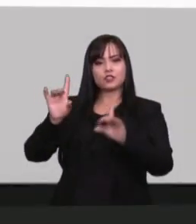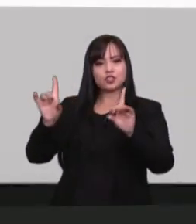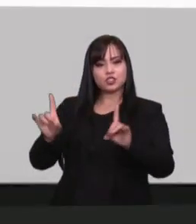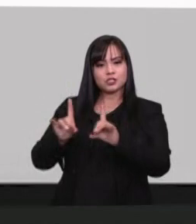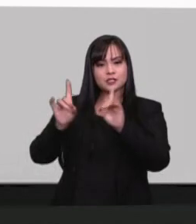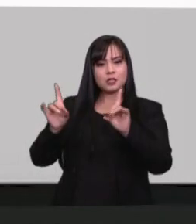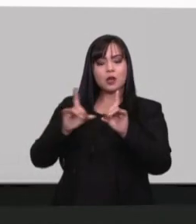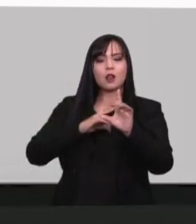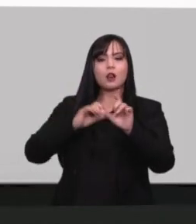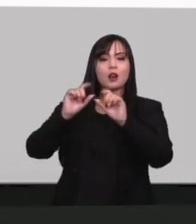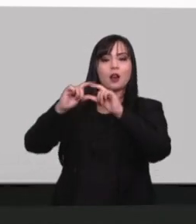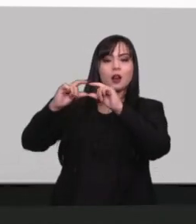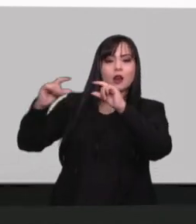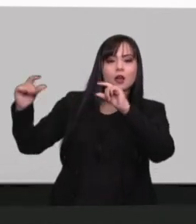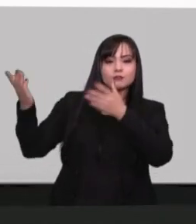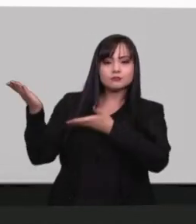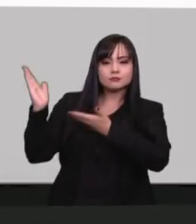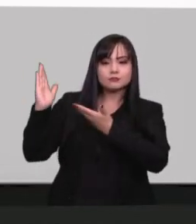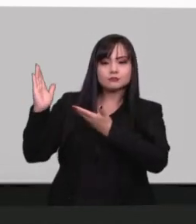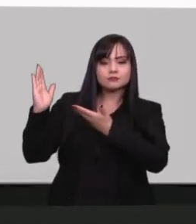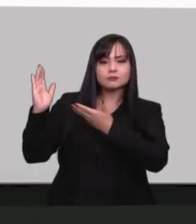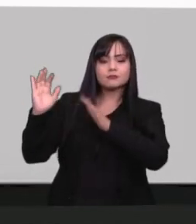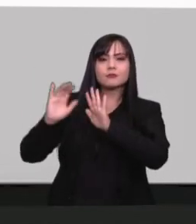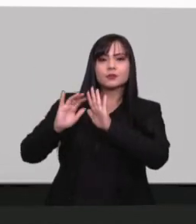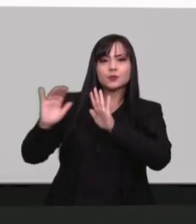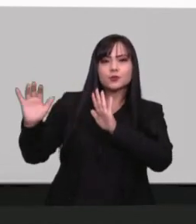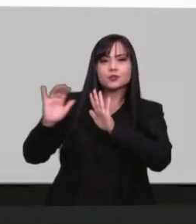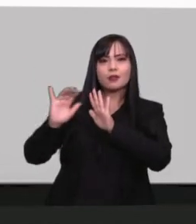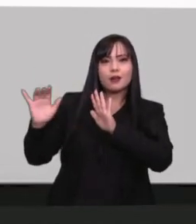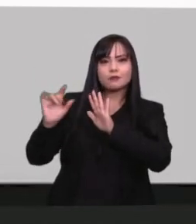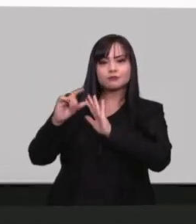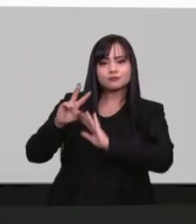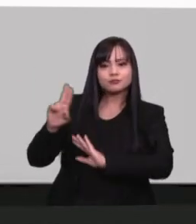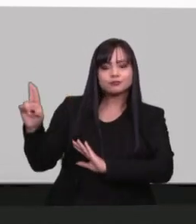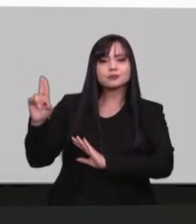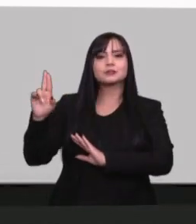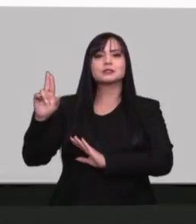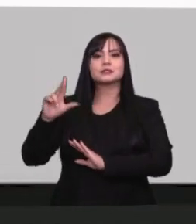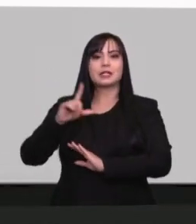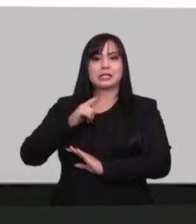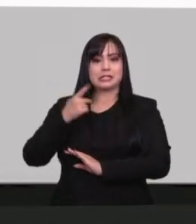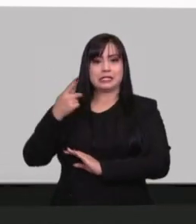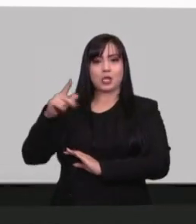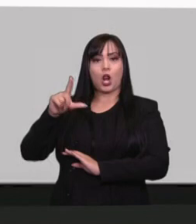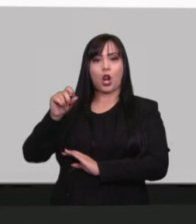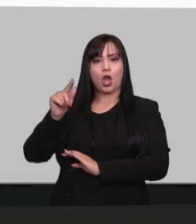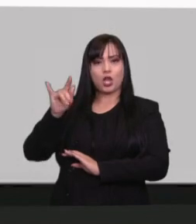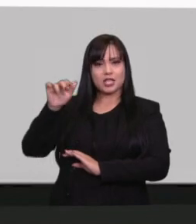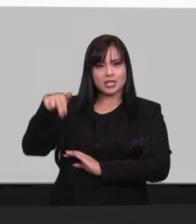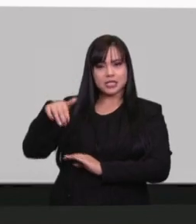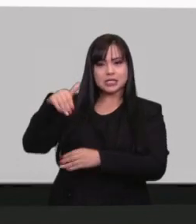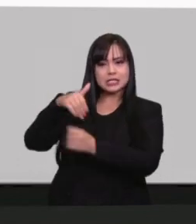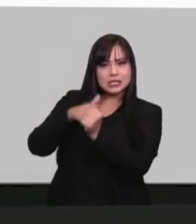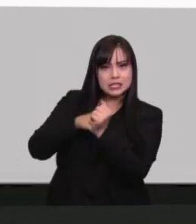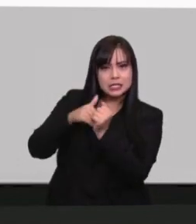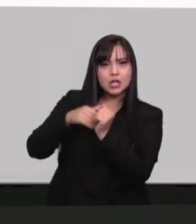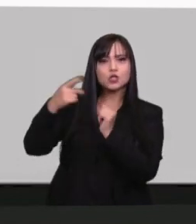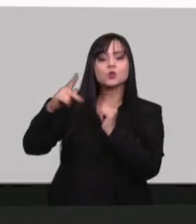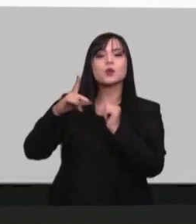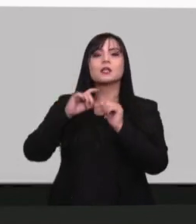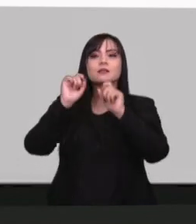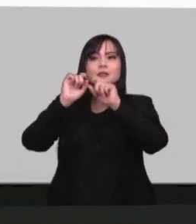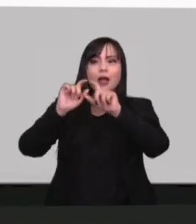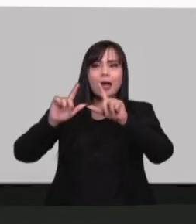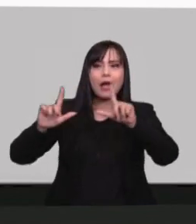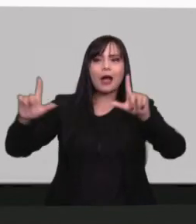navegador e digite digital ponto stf.jus.br digite seu login e senha Vamos acessar